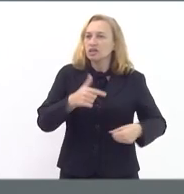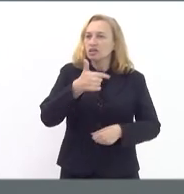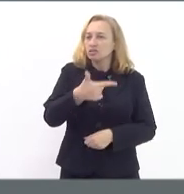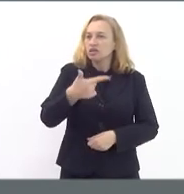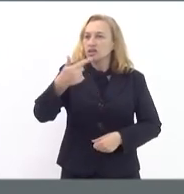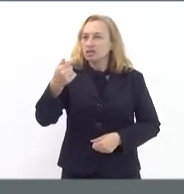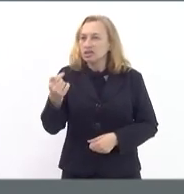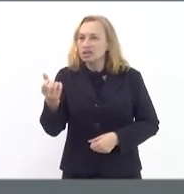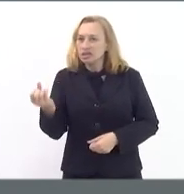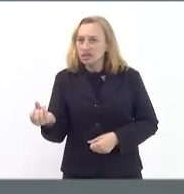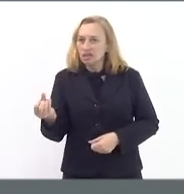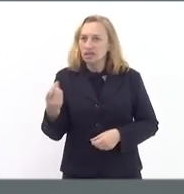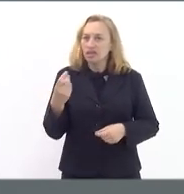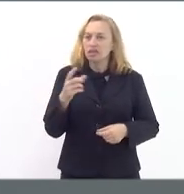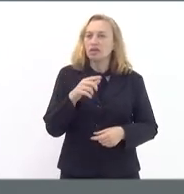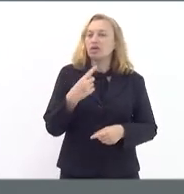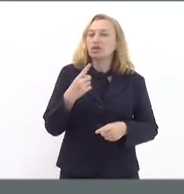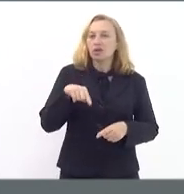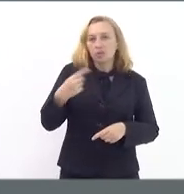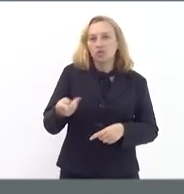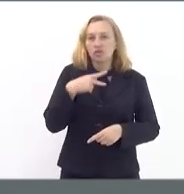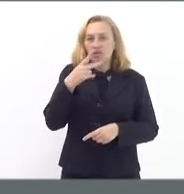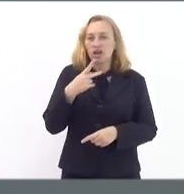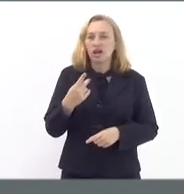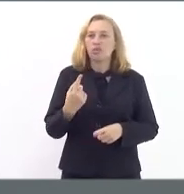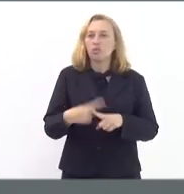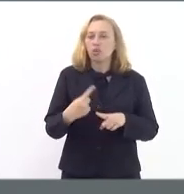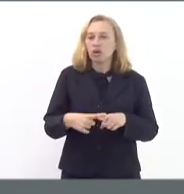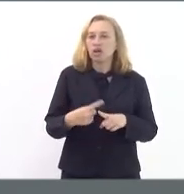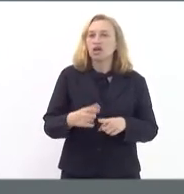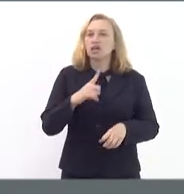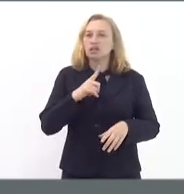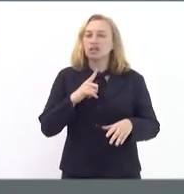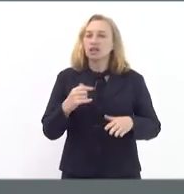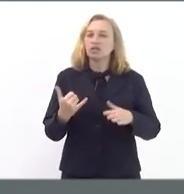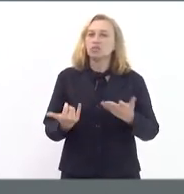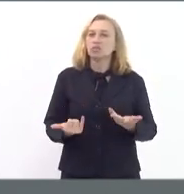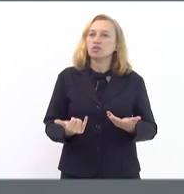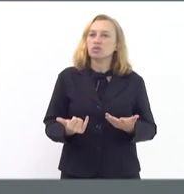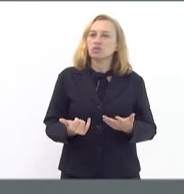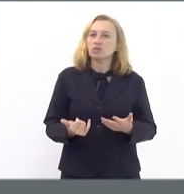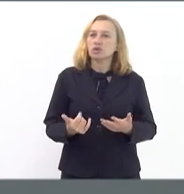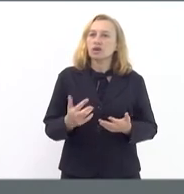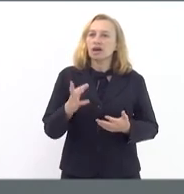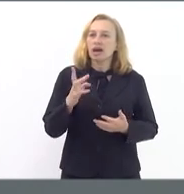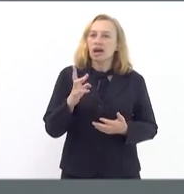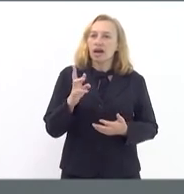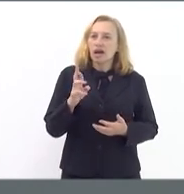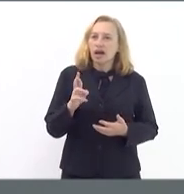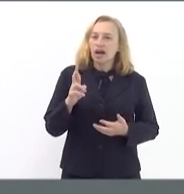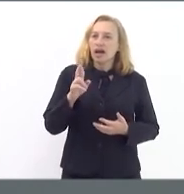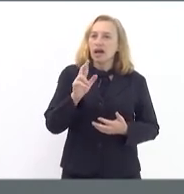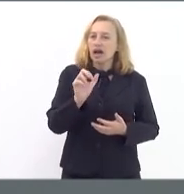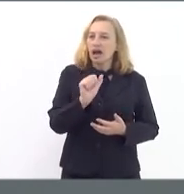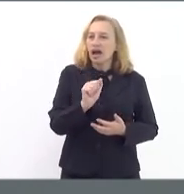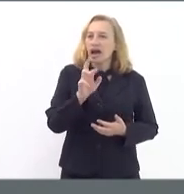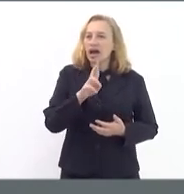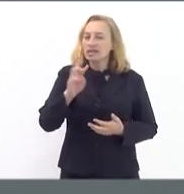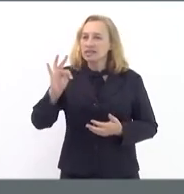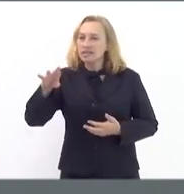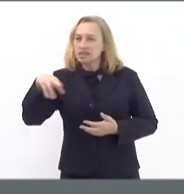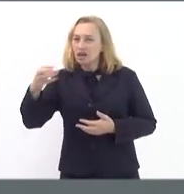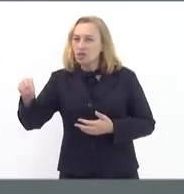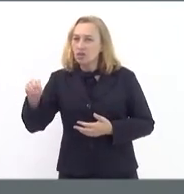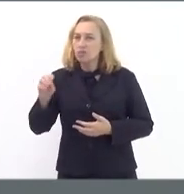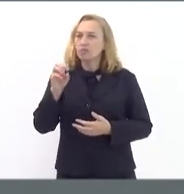perco eu vou falar mais à frente porque isso aí nós temos o uma operação arrastão do bem também que uma conscientização da população